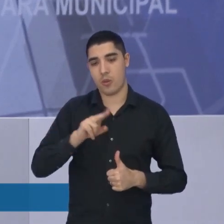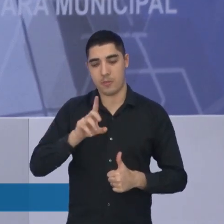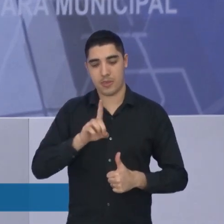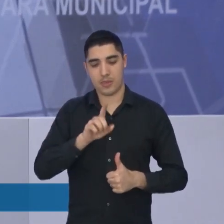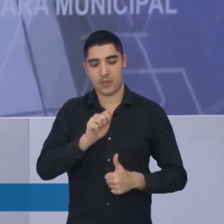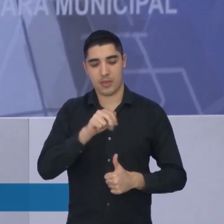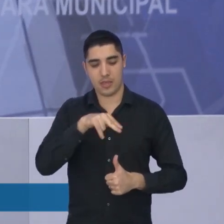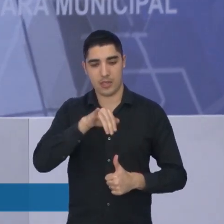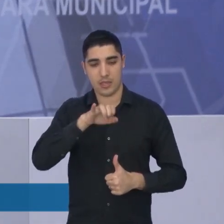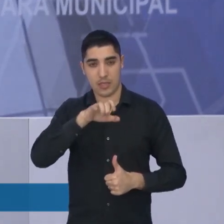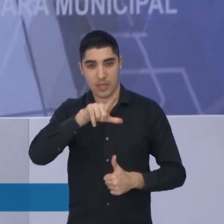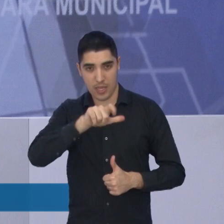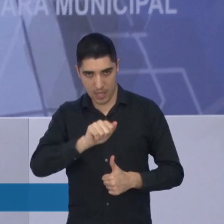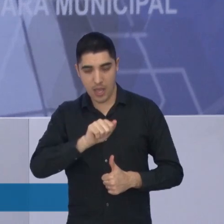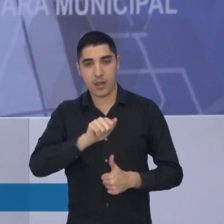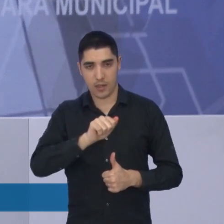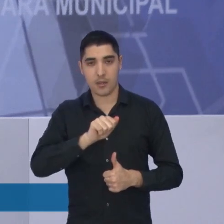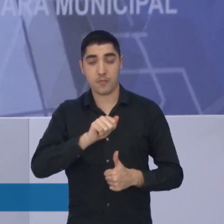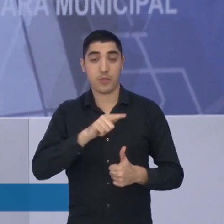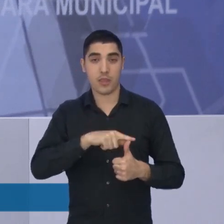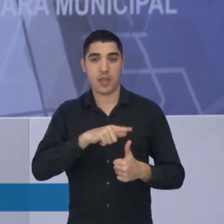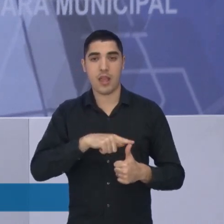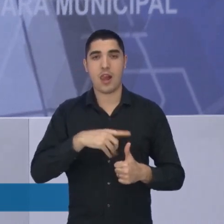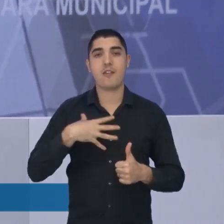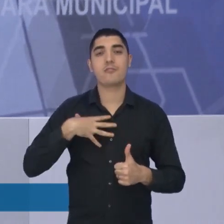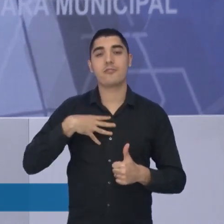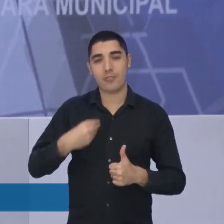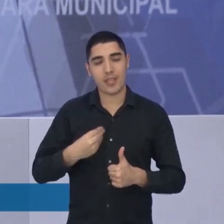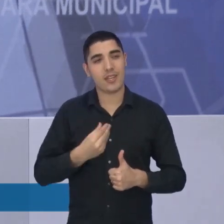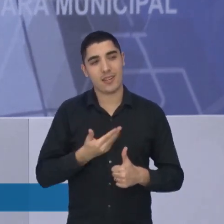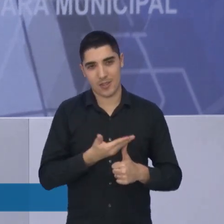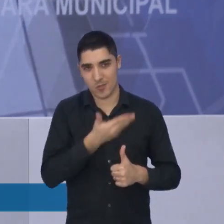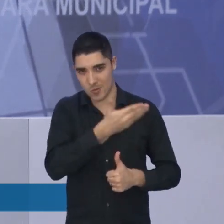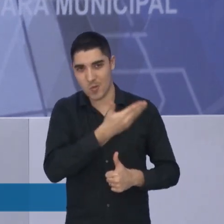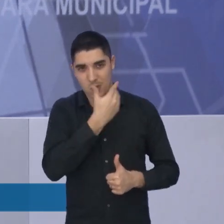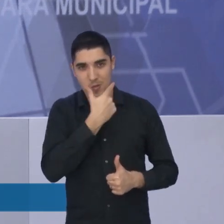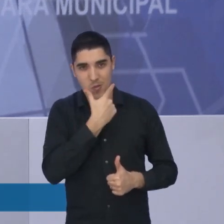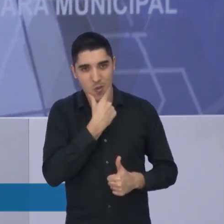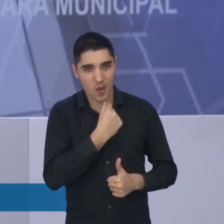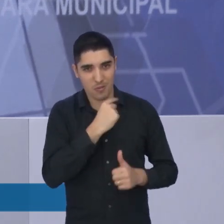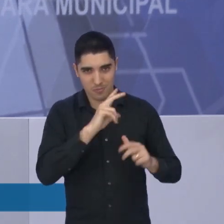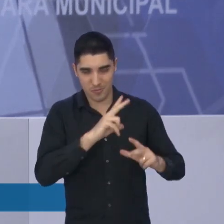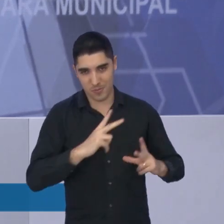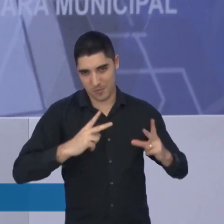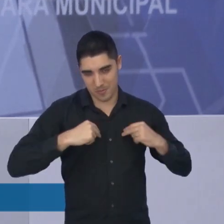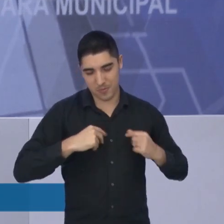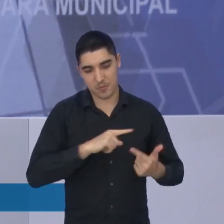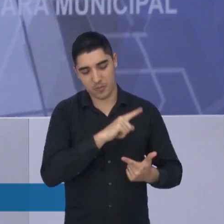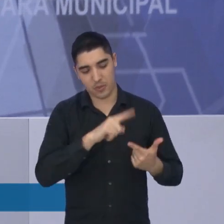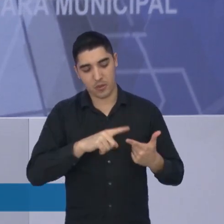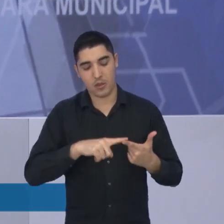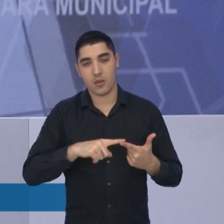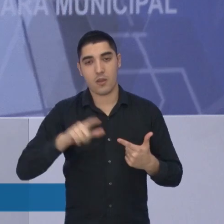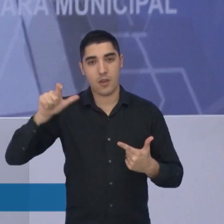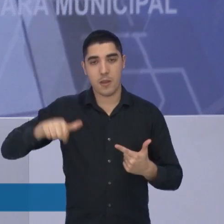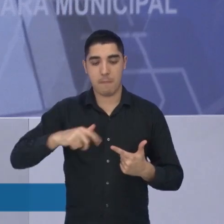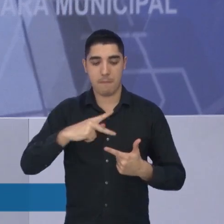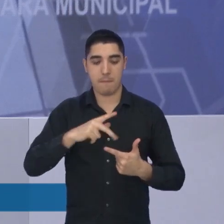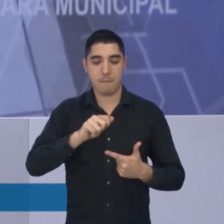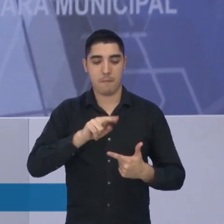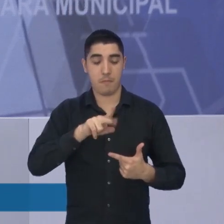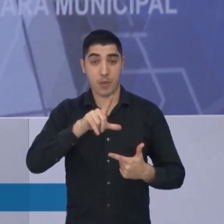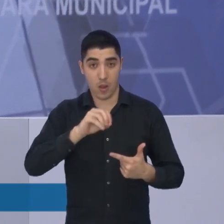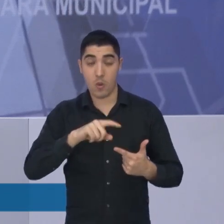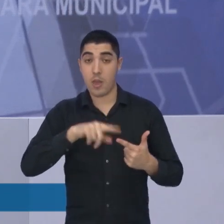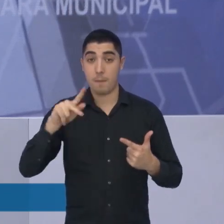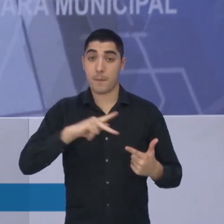Vidal Milione, filha do homenageado. O doutor Paulo Roberto Reutenberg, que é presidente do PT